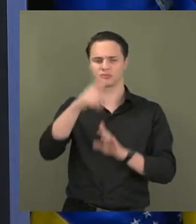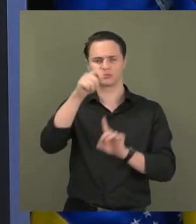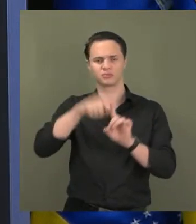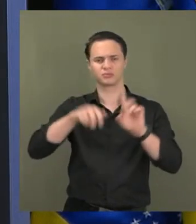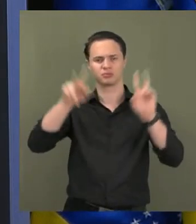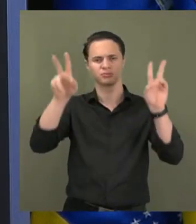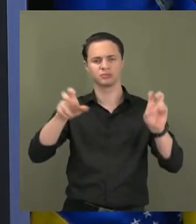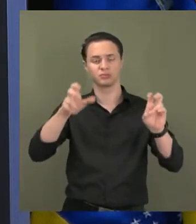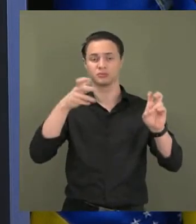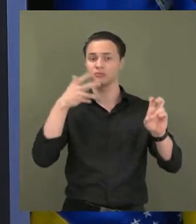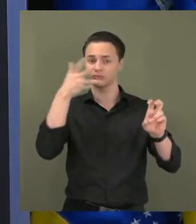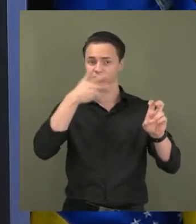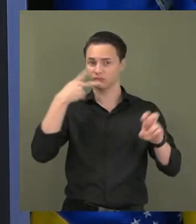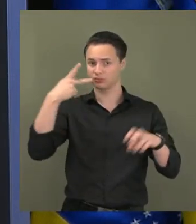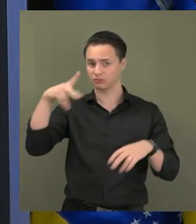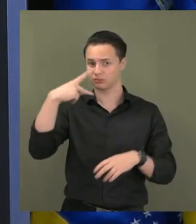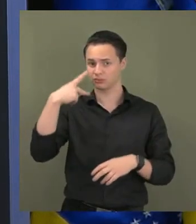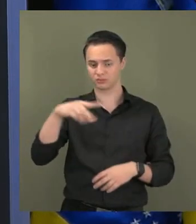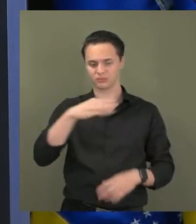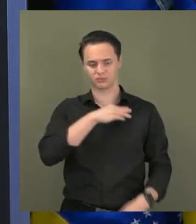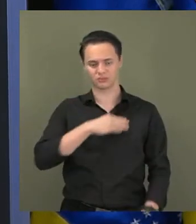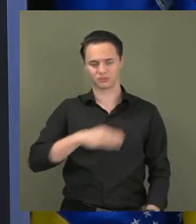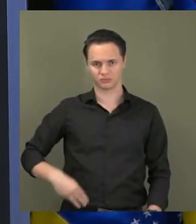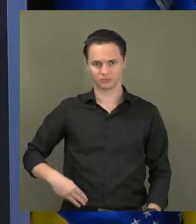sobre depoimentos desse ministro,